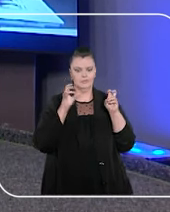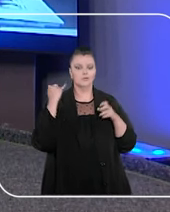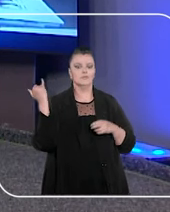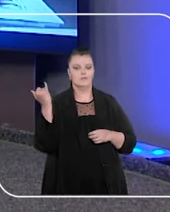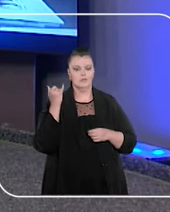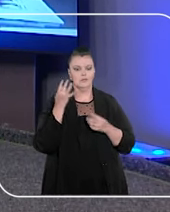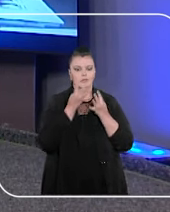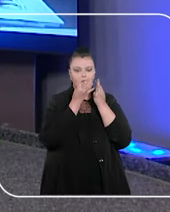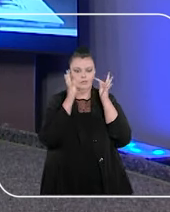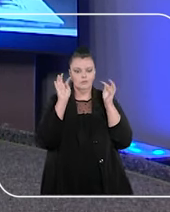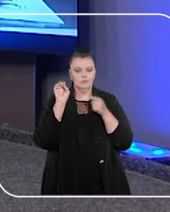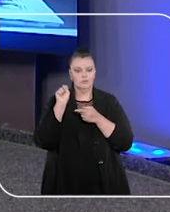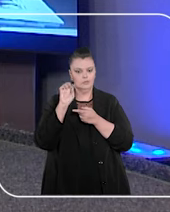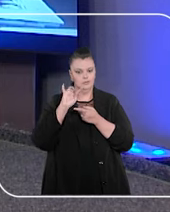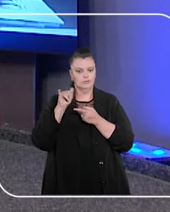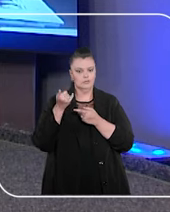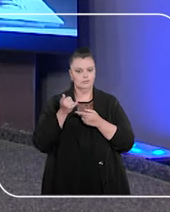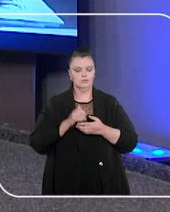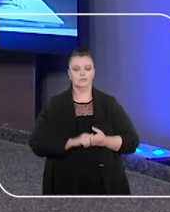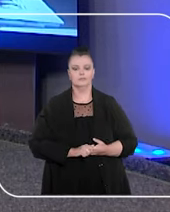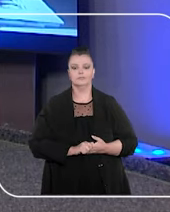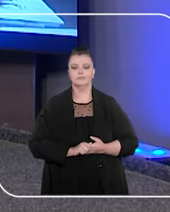da tecnologia no STJ.